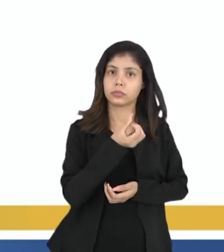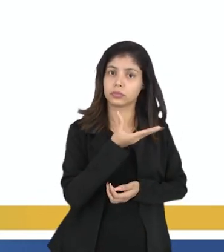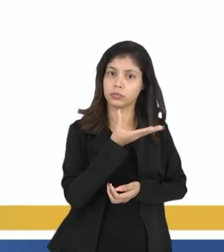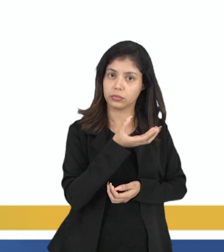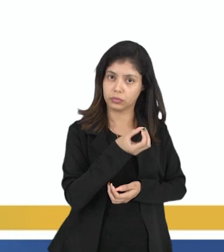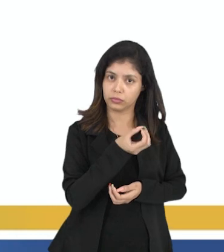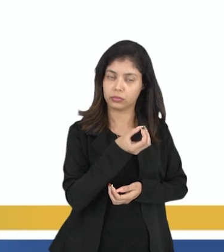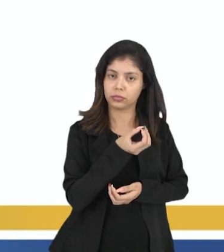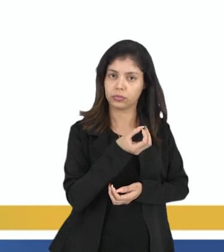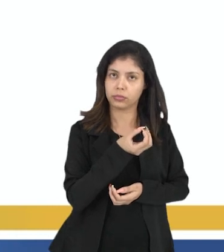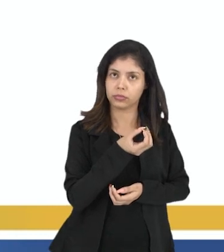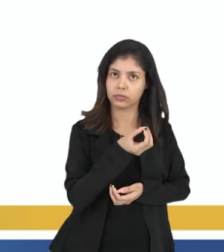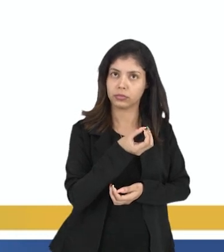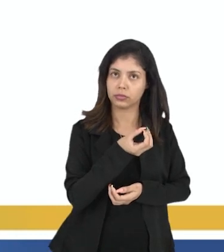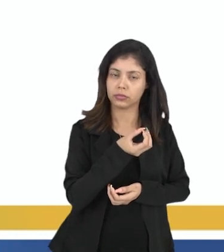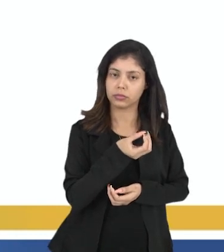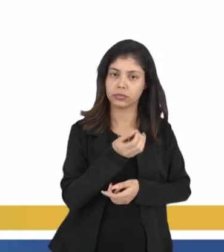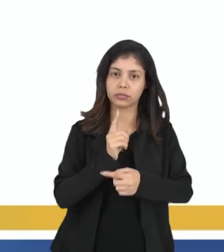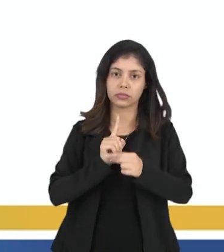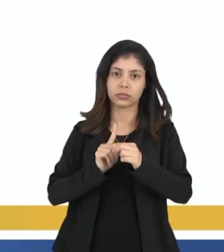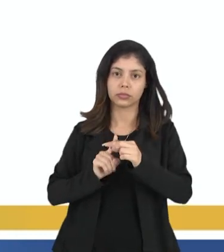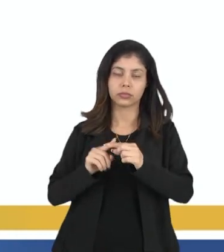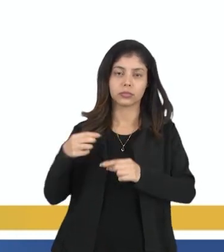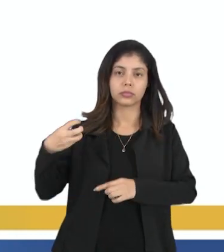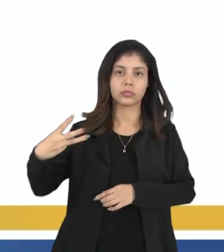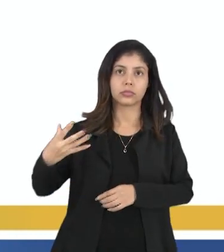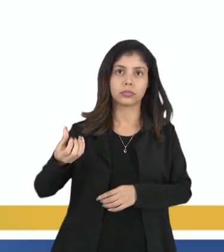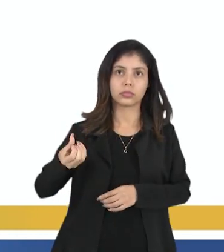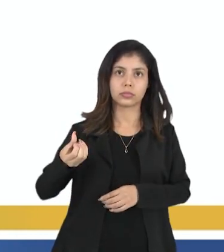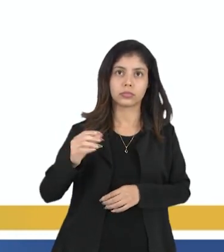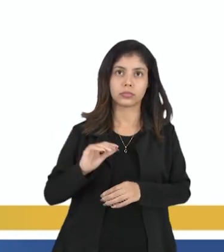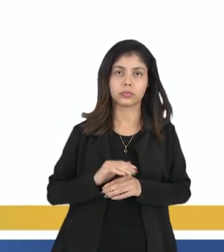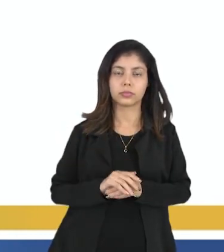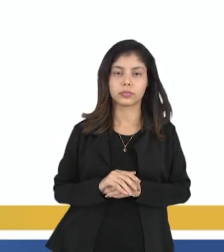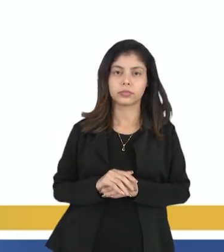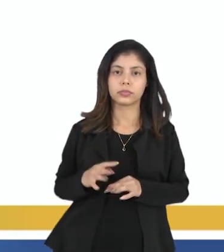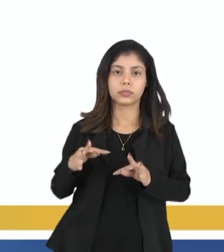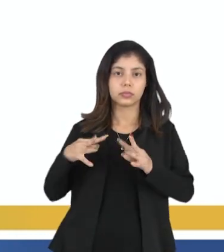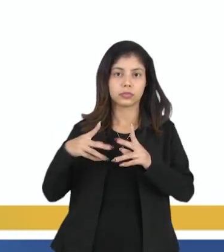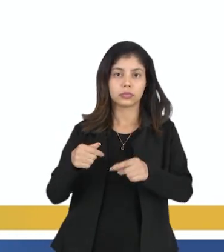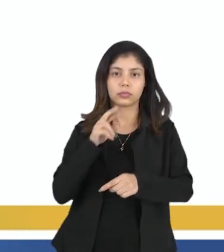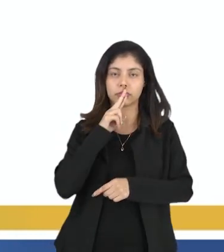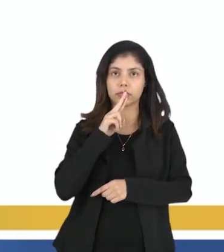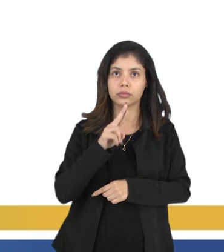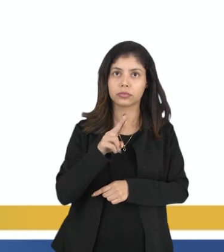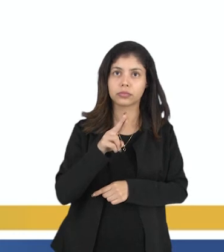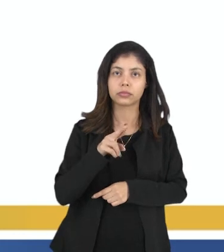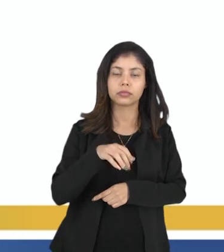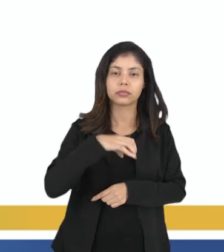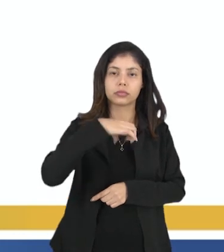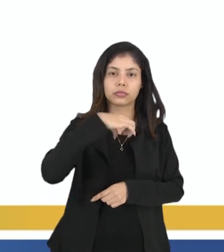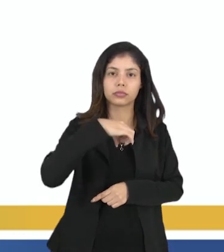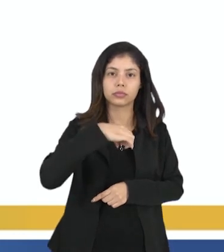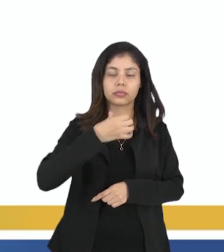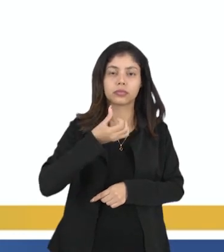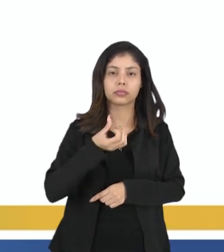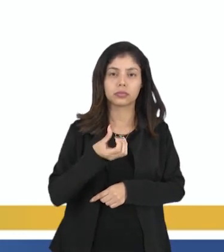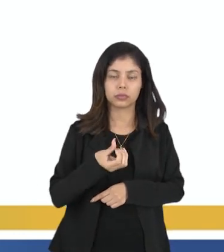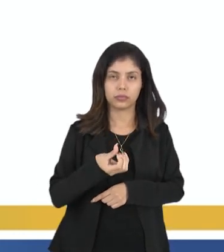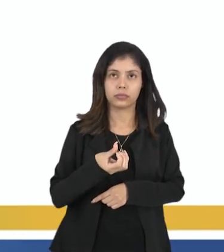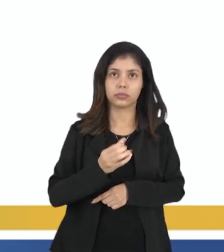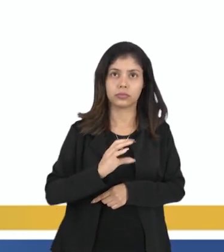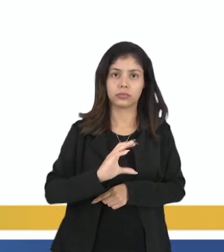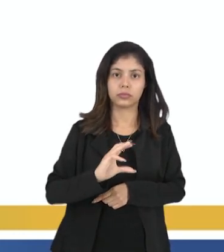que a área total é igual a 60 mais 36 E aí o nosso valor final